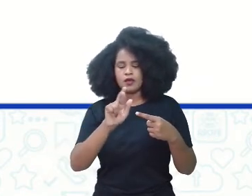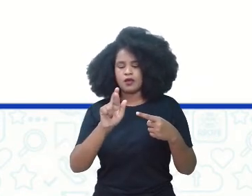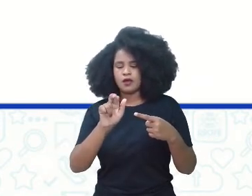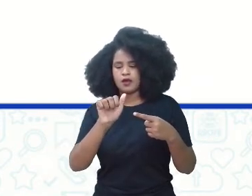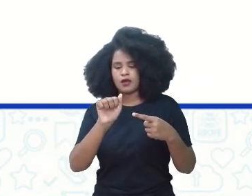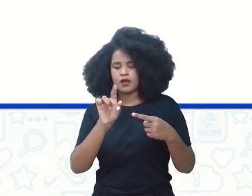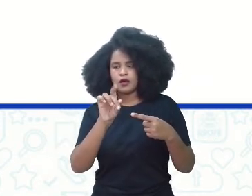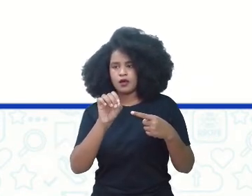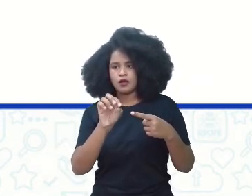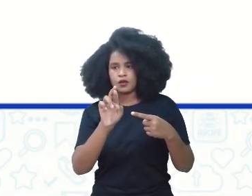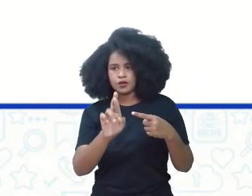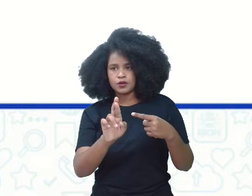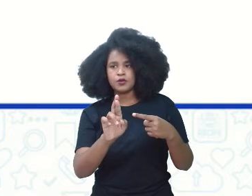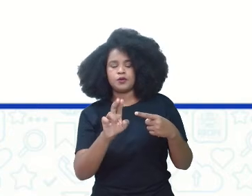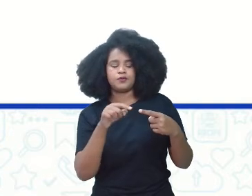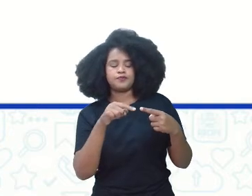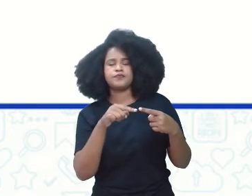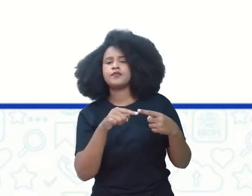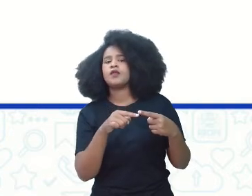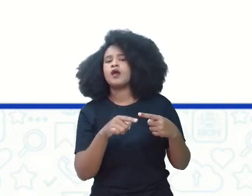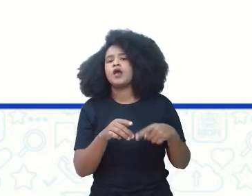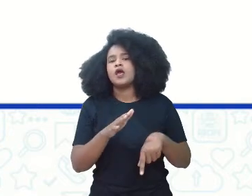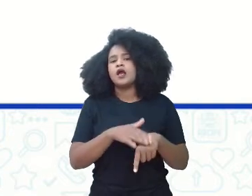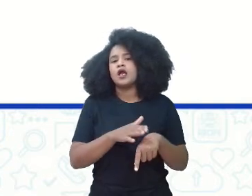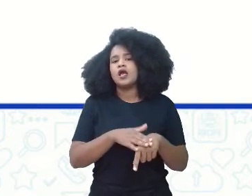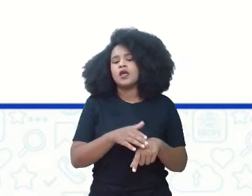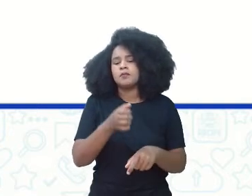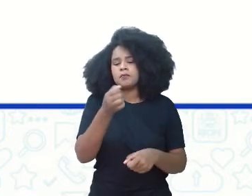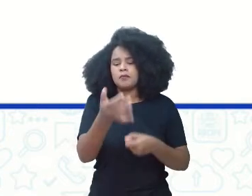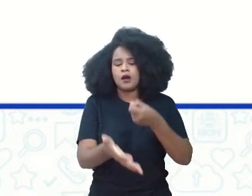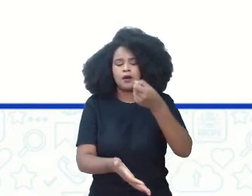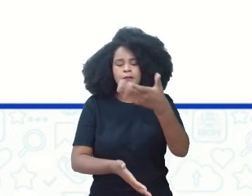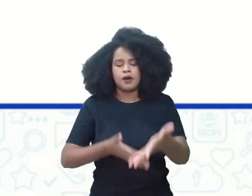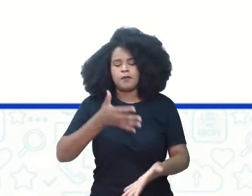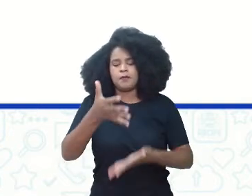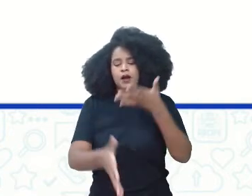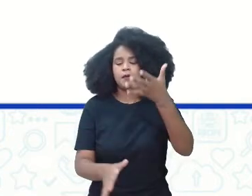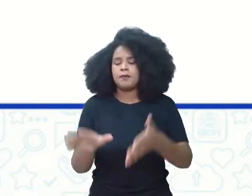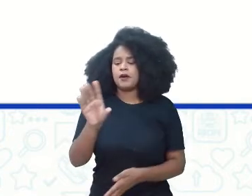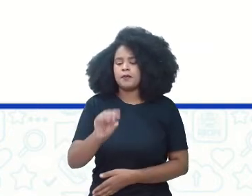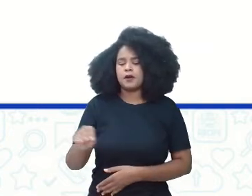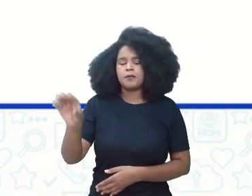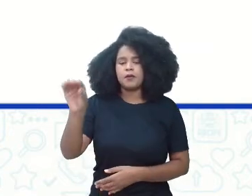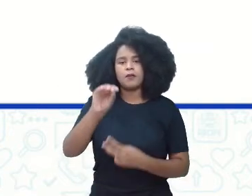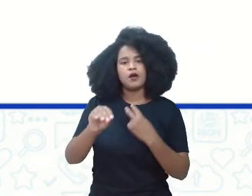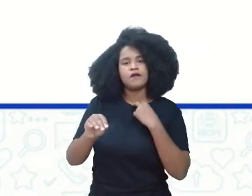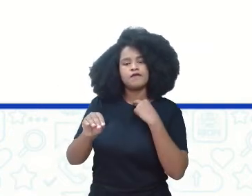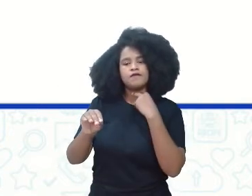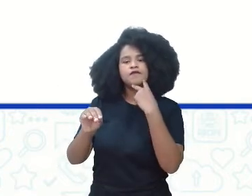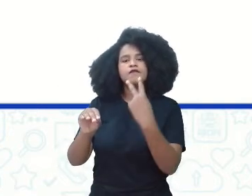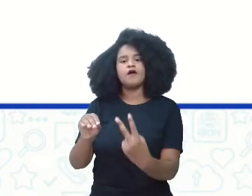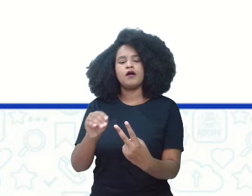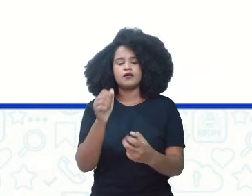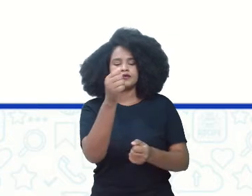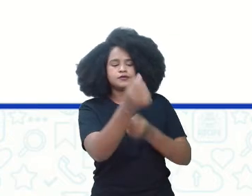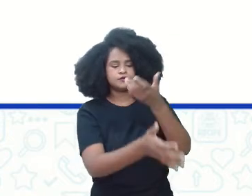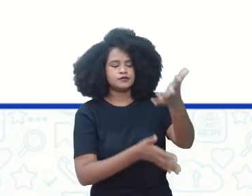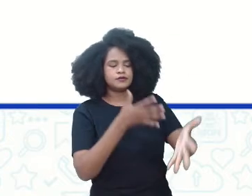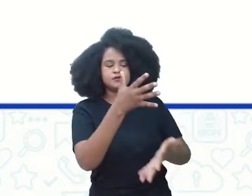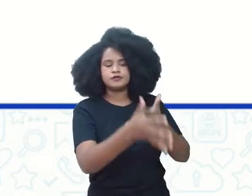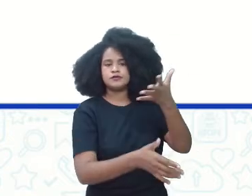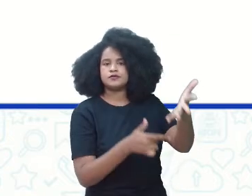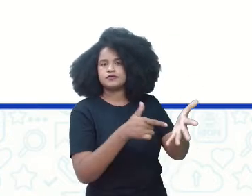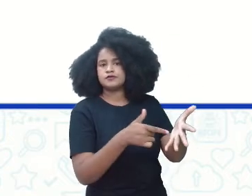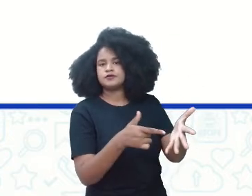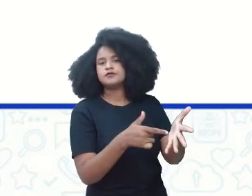dono da voz, ou em outras palavras, a voz que nos conta o fato e o seu